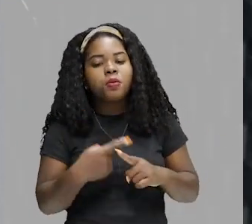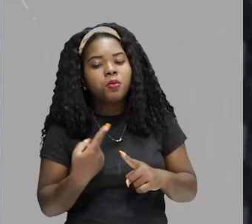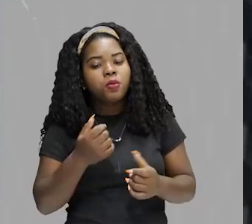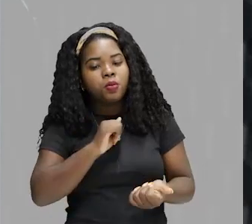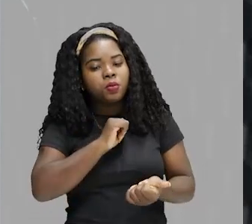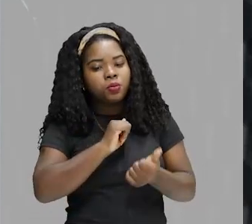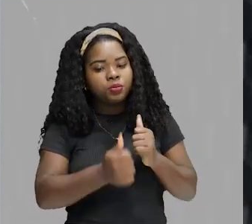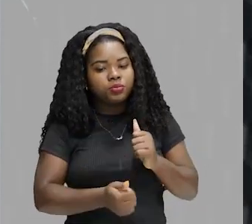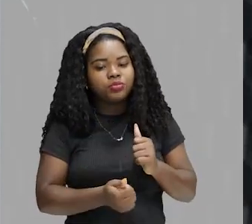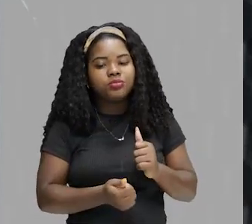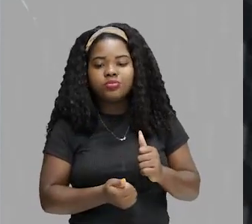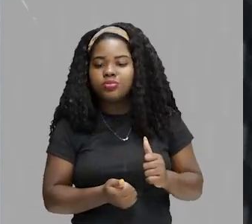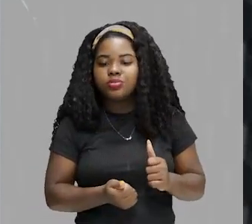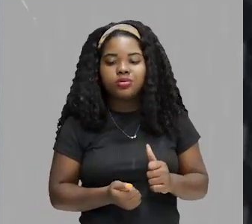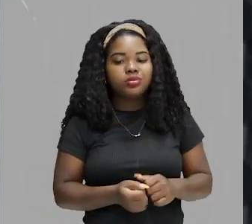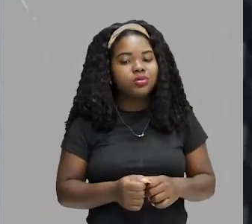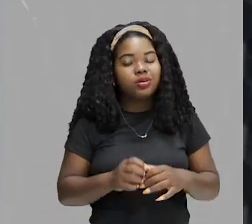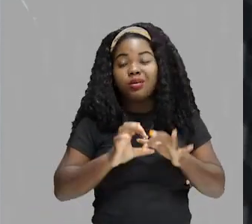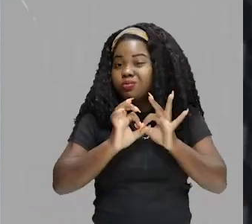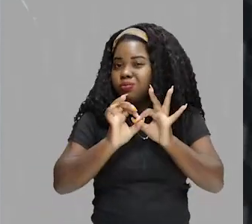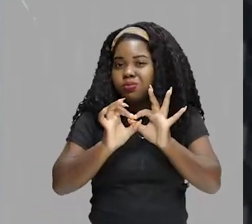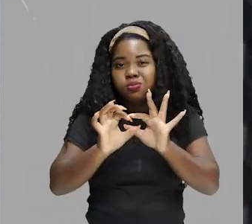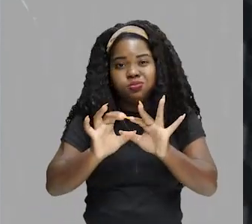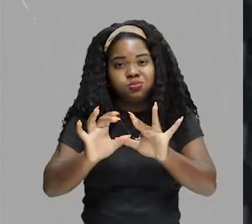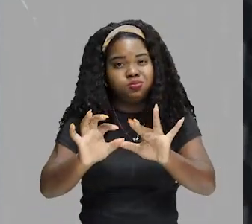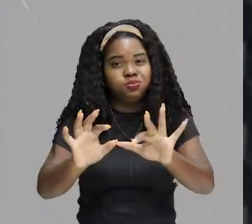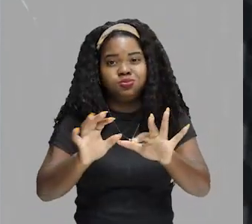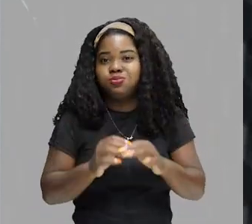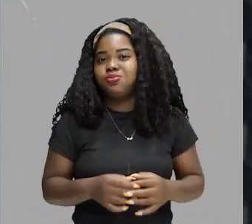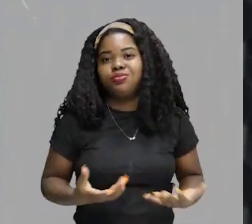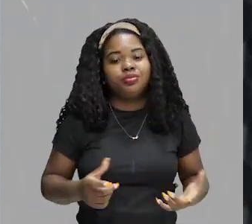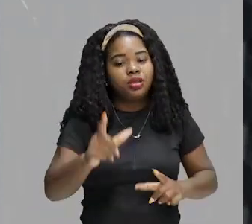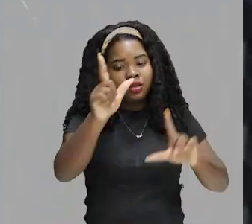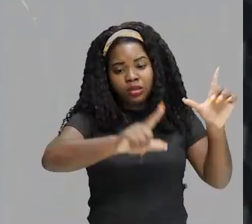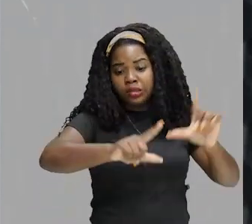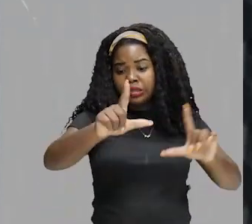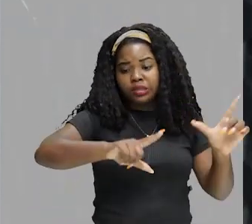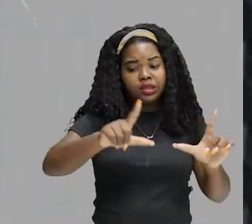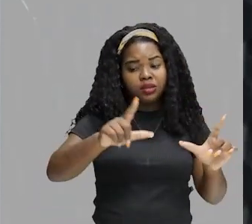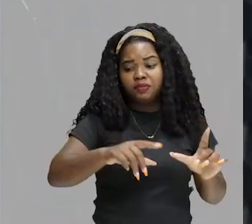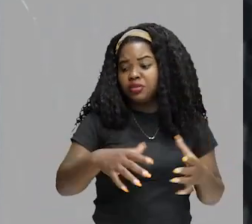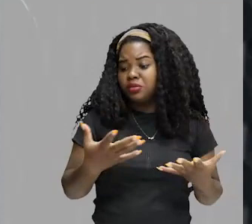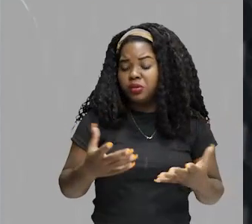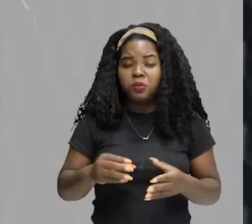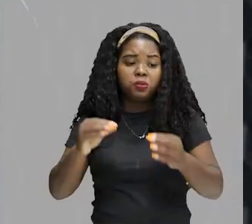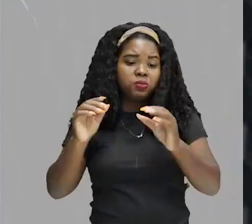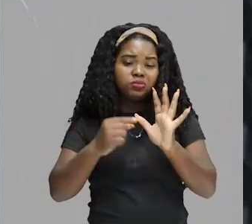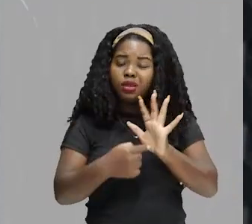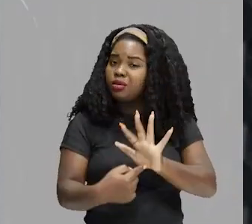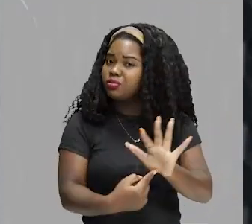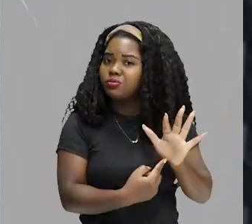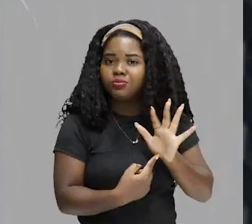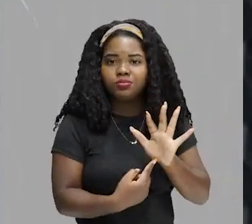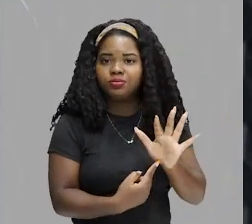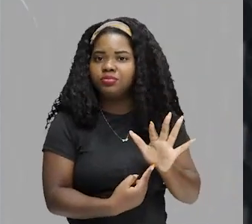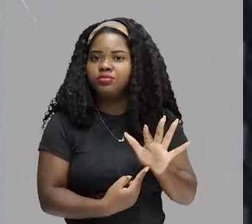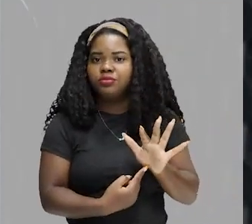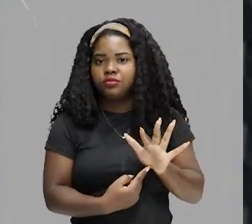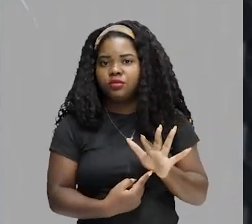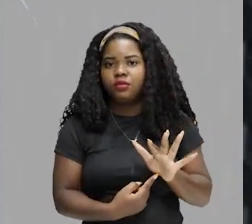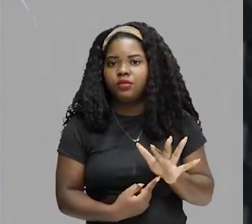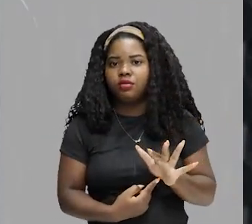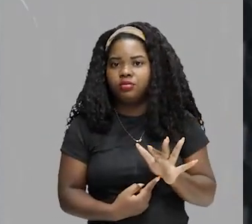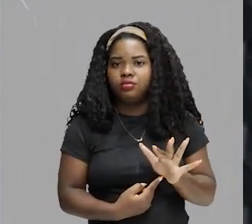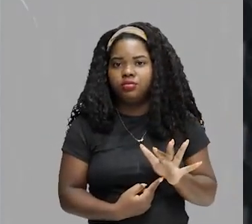esporte que ele é pouco divulgado. Ele é pouco explorado pela mídia brasileira. Que mais uma vez vai rebater